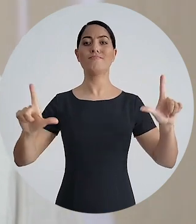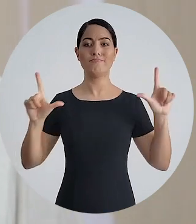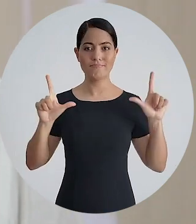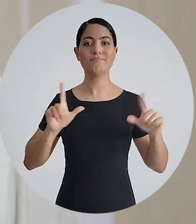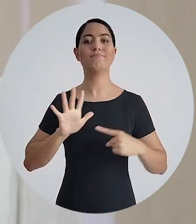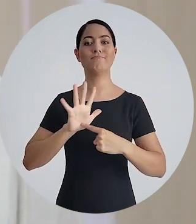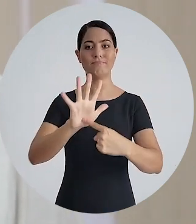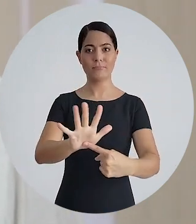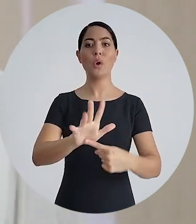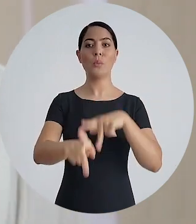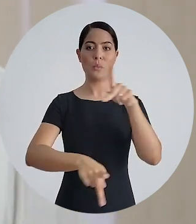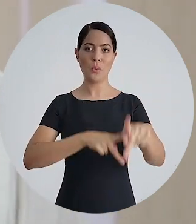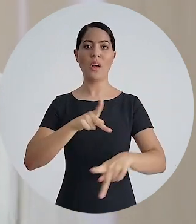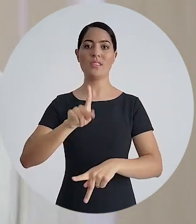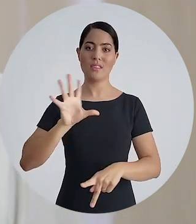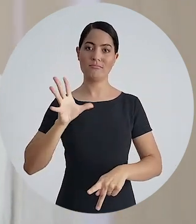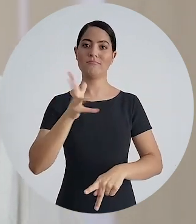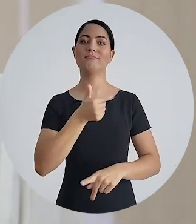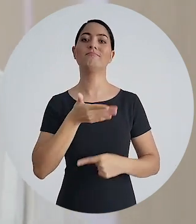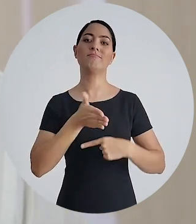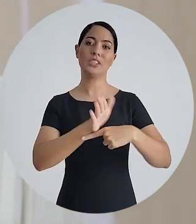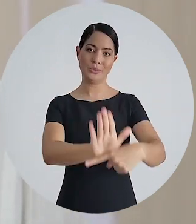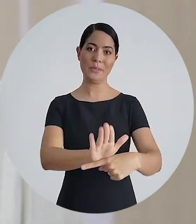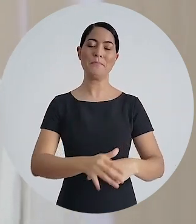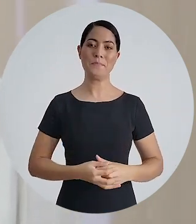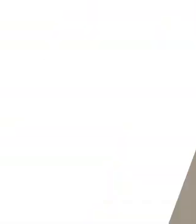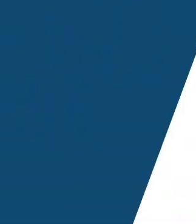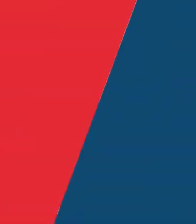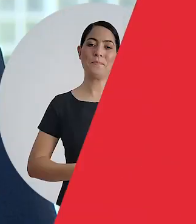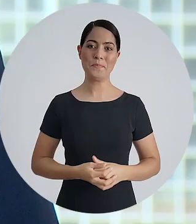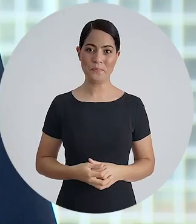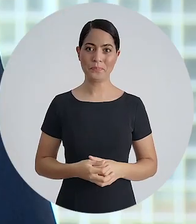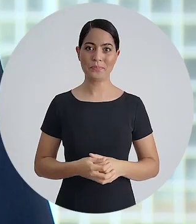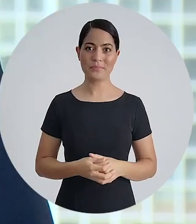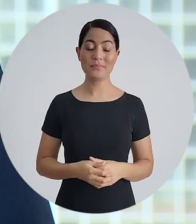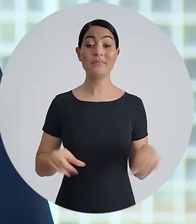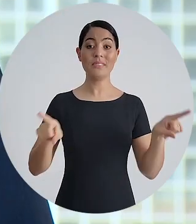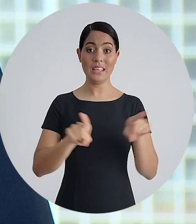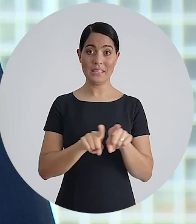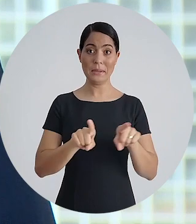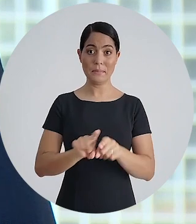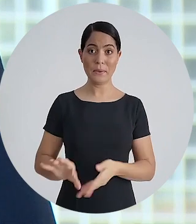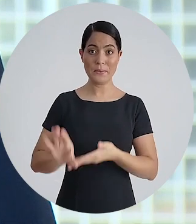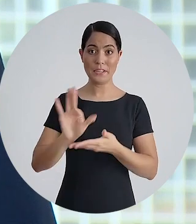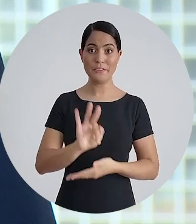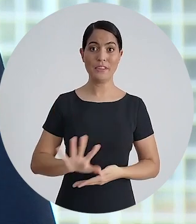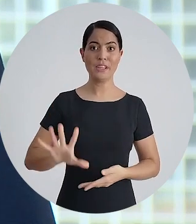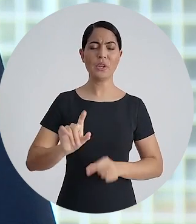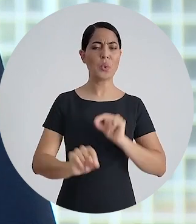processo que é de salvação do nosso povo. O Conselho Federal da OAB